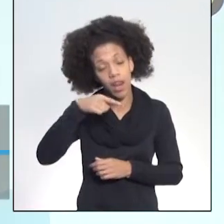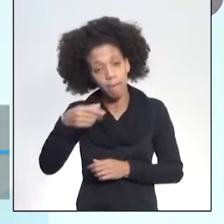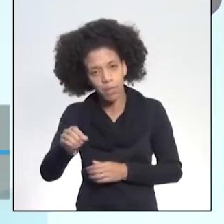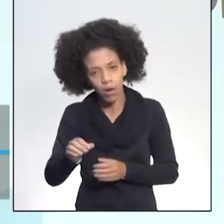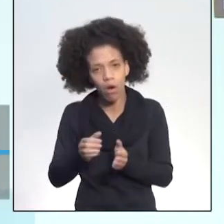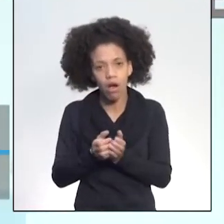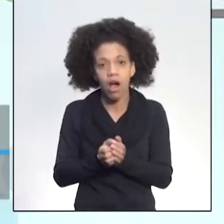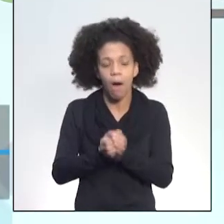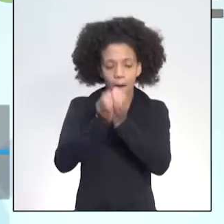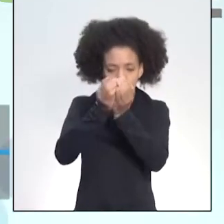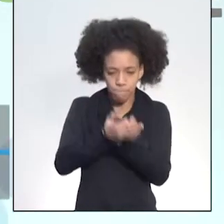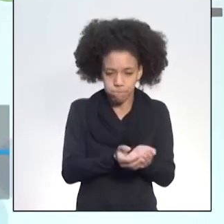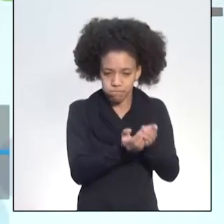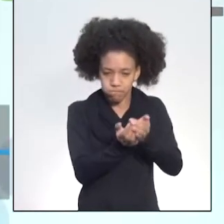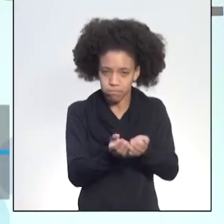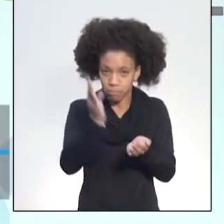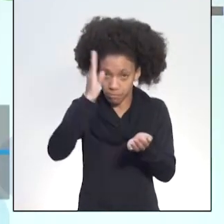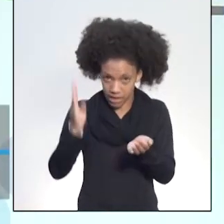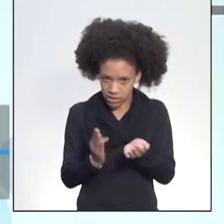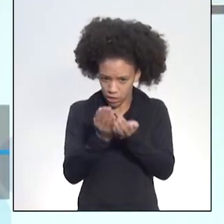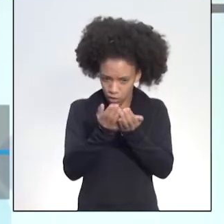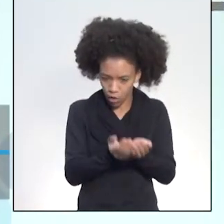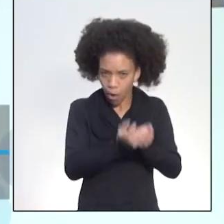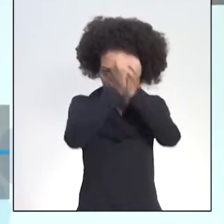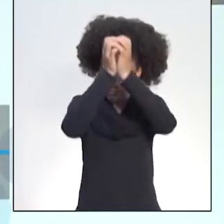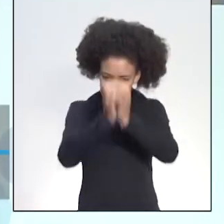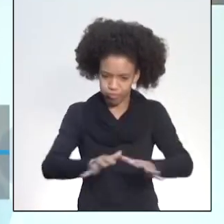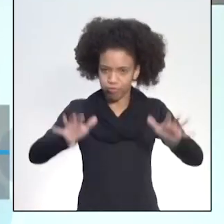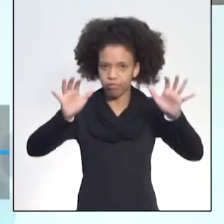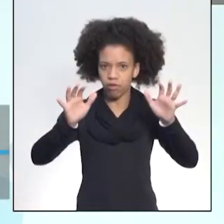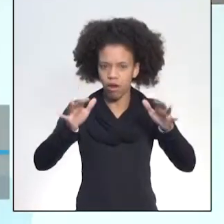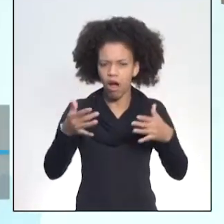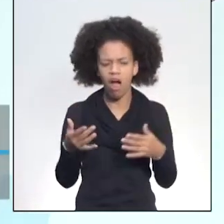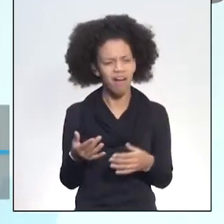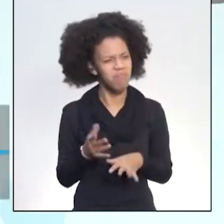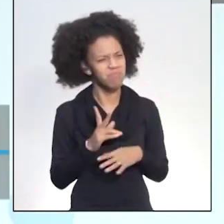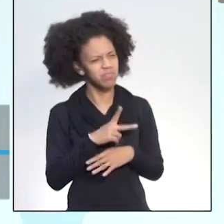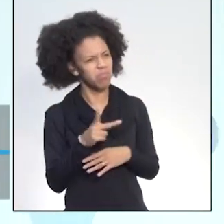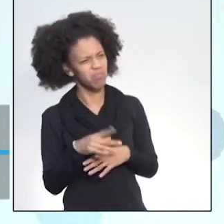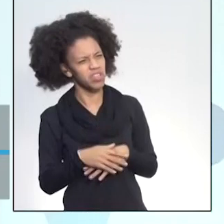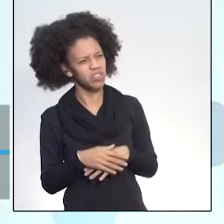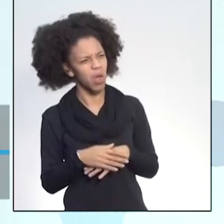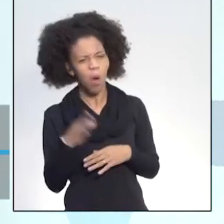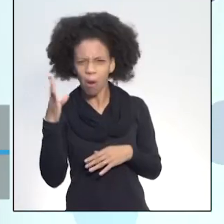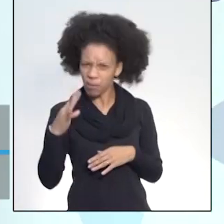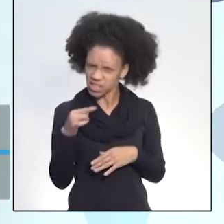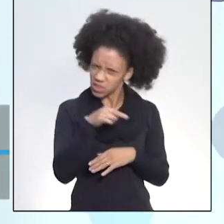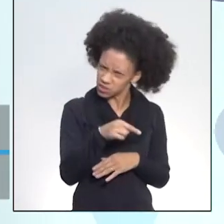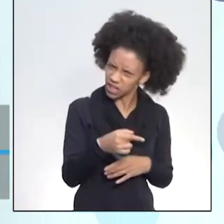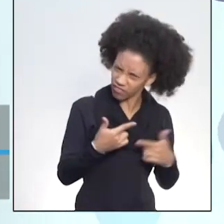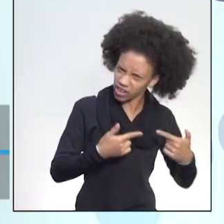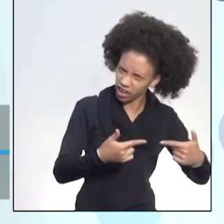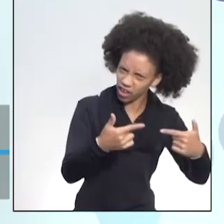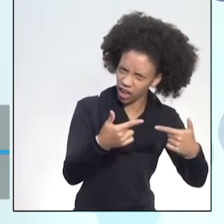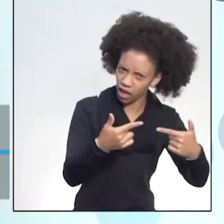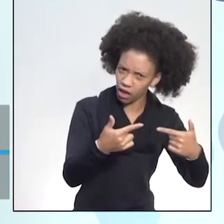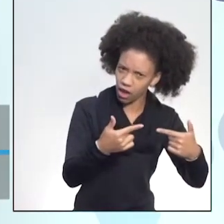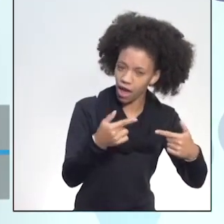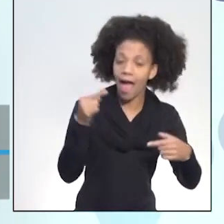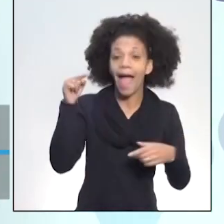naufragado, torpedeado navios brasileiros. Mas, professor, o Brasil estava na guerra?